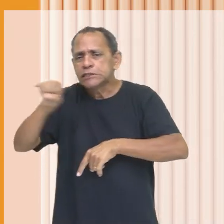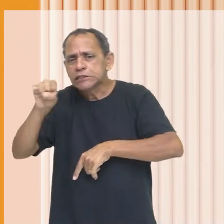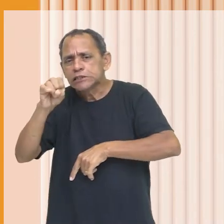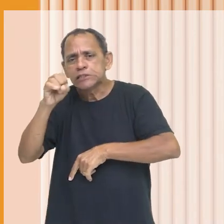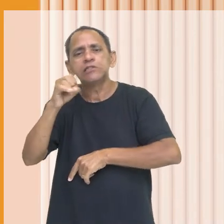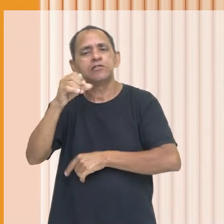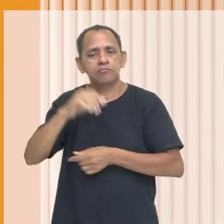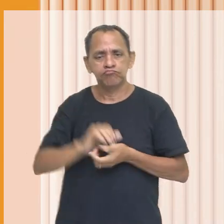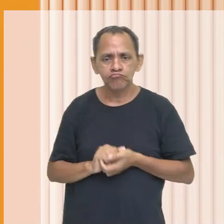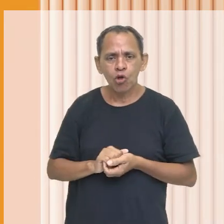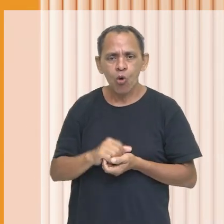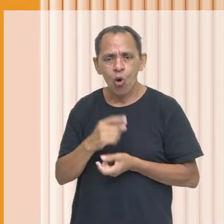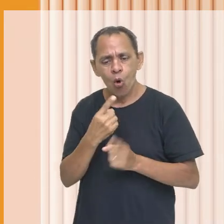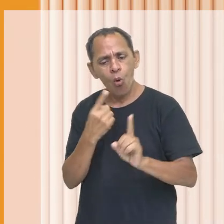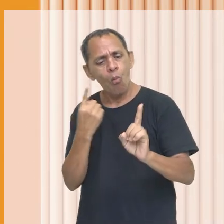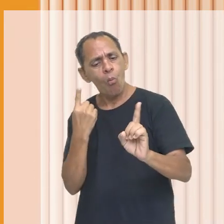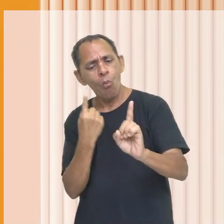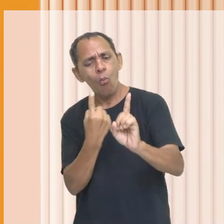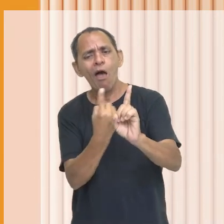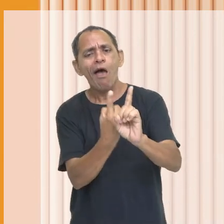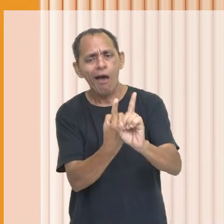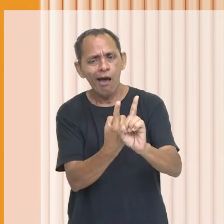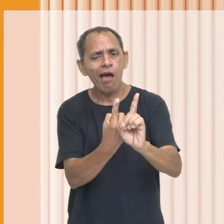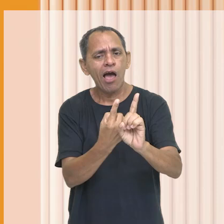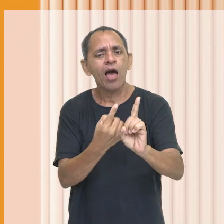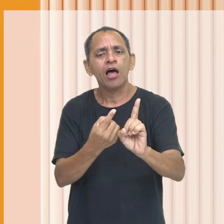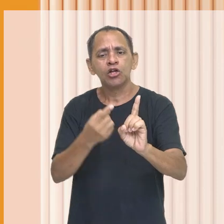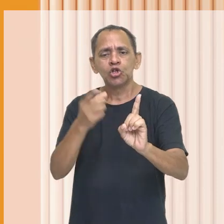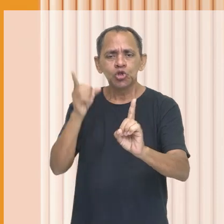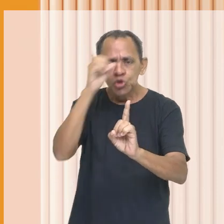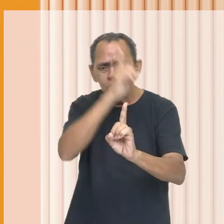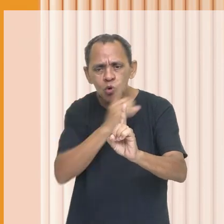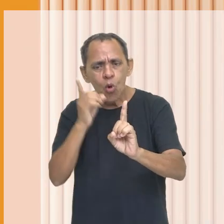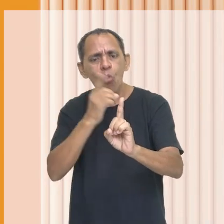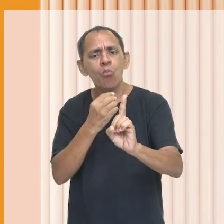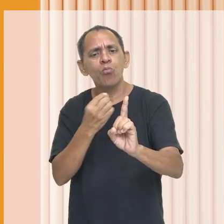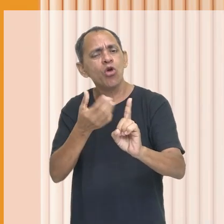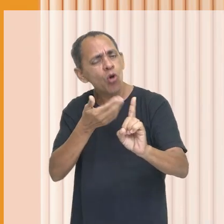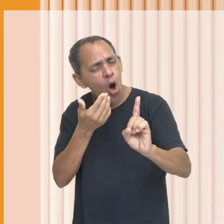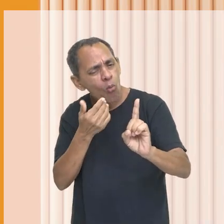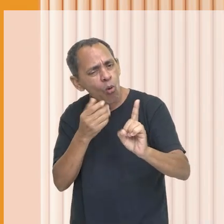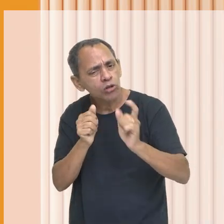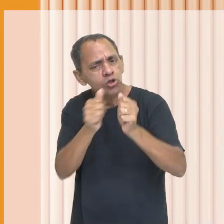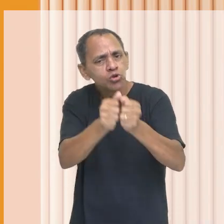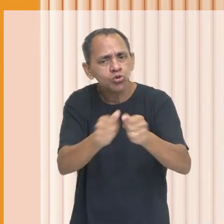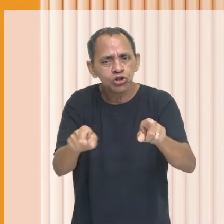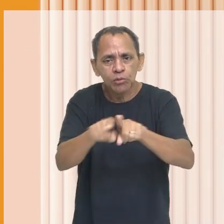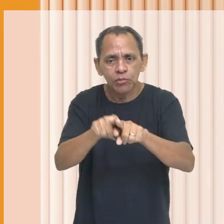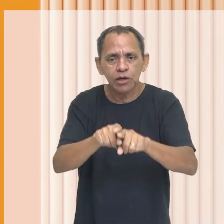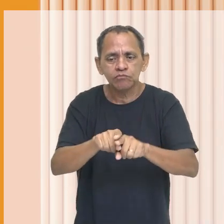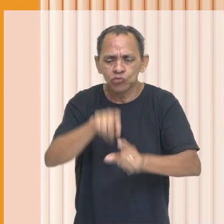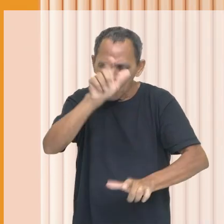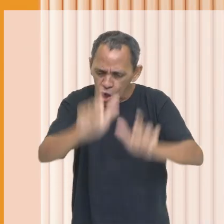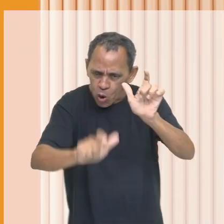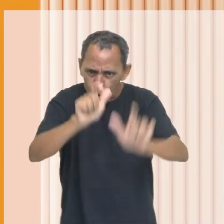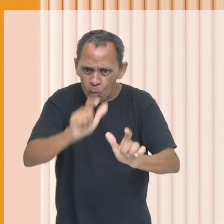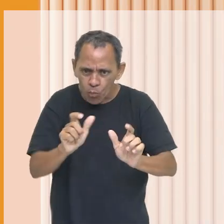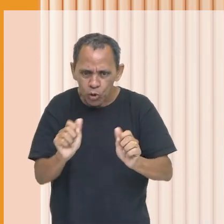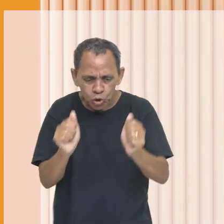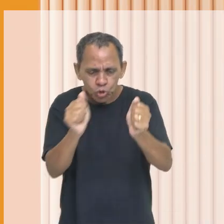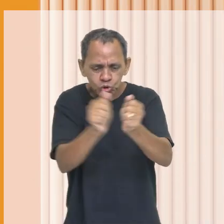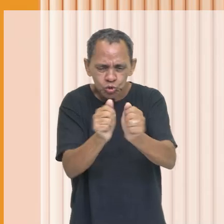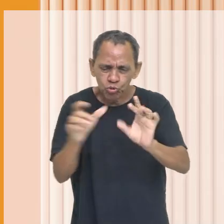fossem próximas dele, como se fosse alguém que almoça no domingo na sua casa. Tá? As pessoas ficam tão ligadas emocionalmente a eles que,